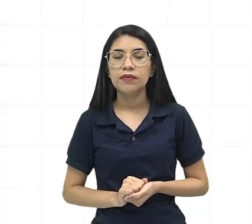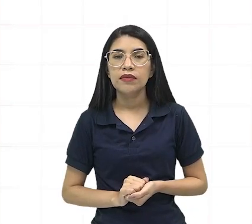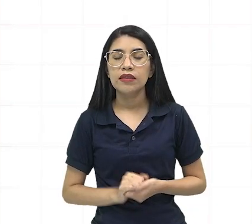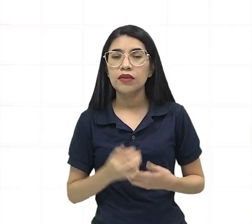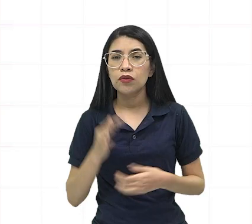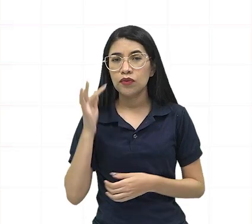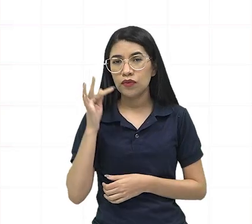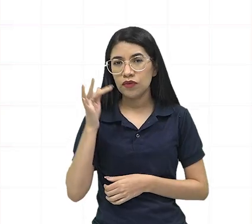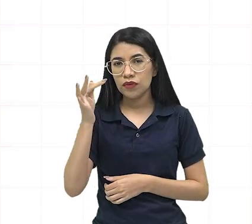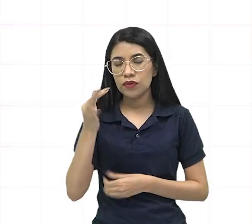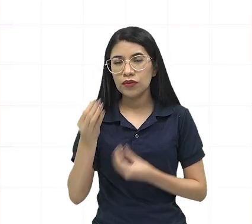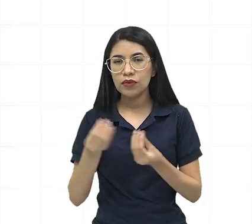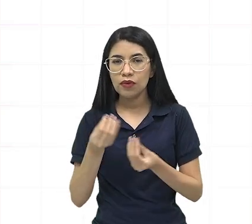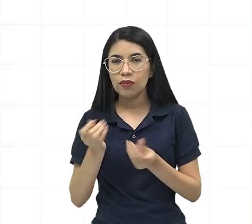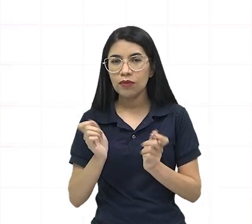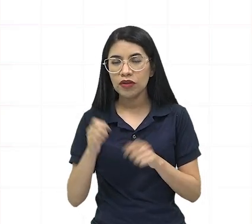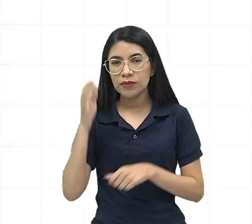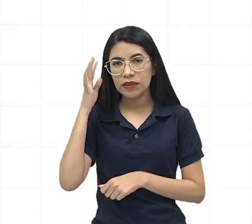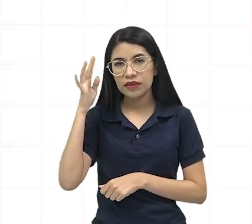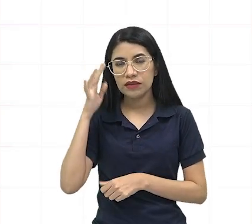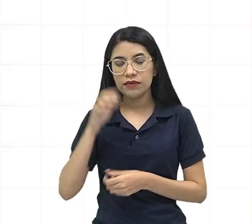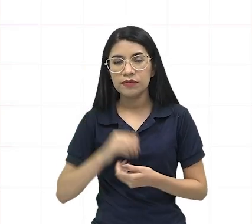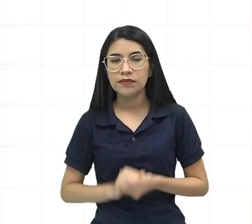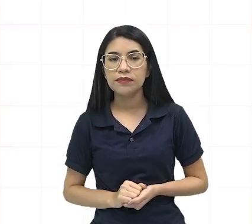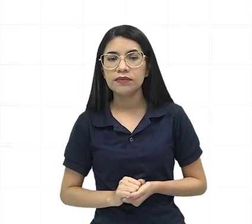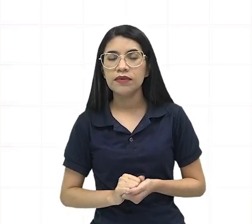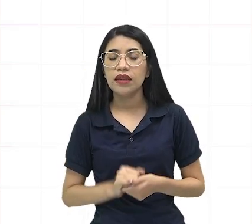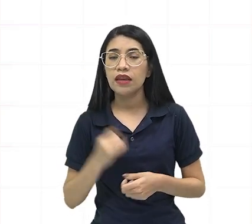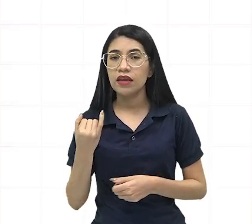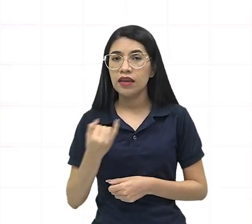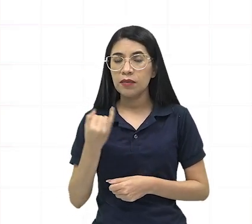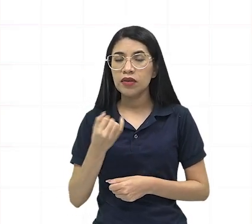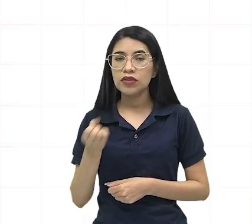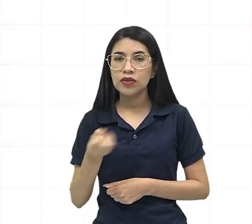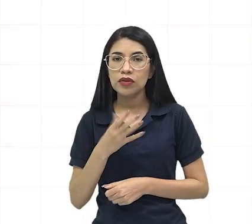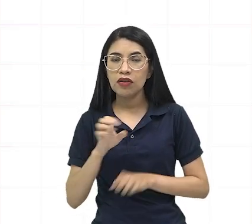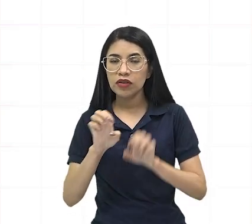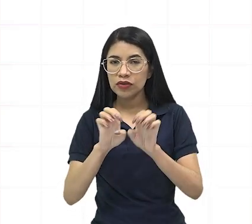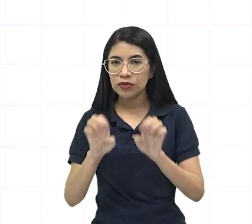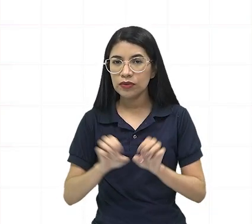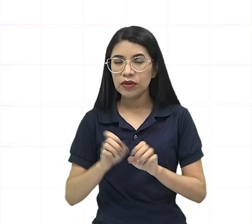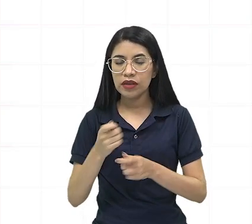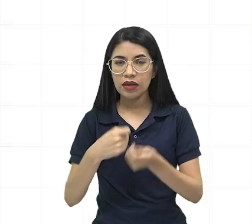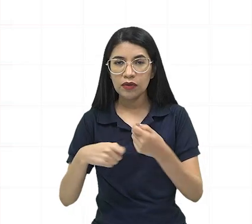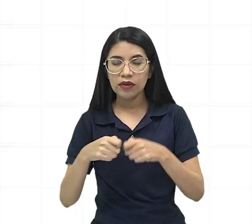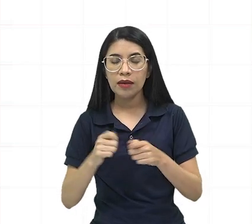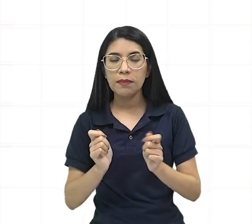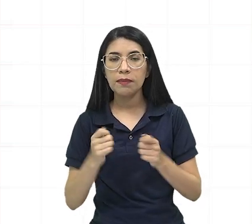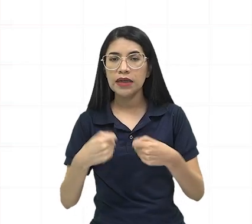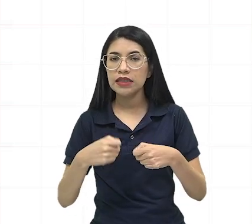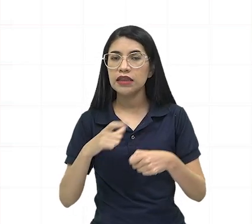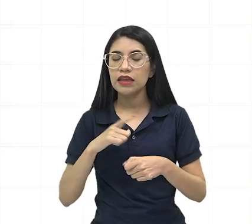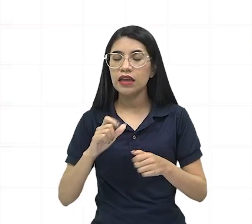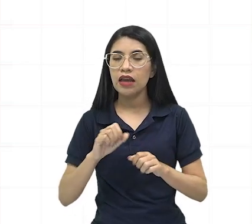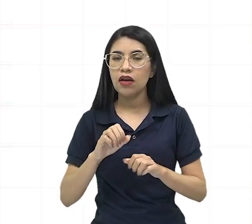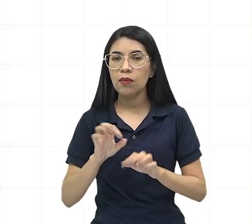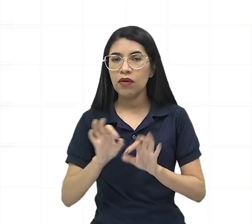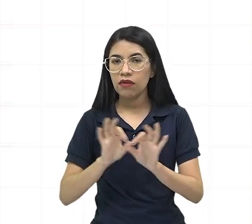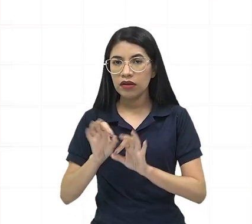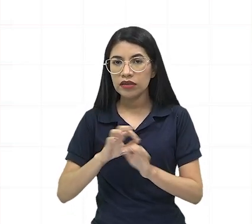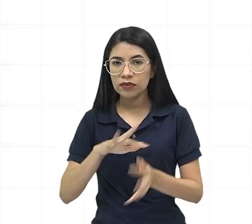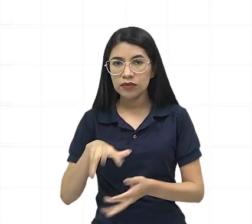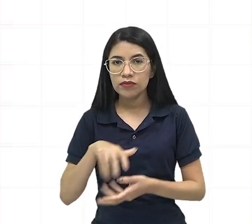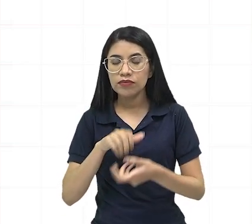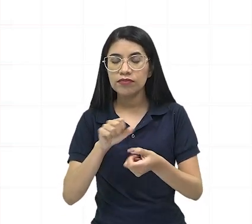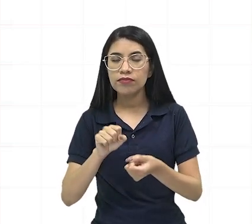futuro. É importante que a nova ordem econômica seja construída de forma justa e sustentável, ou seja, quando